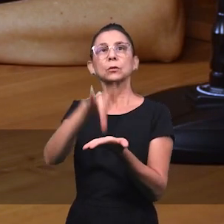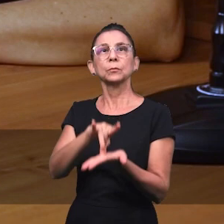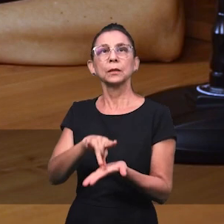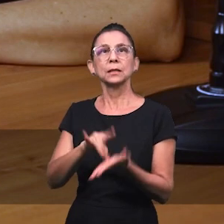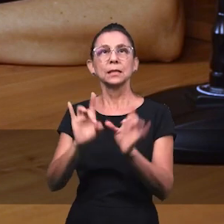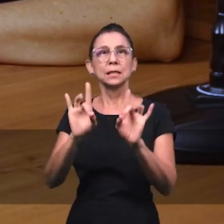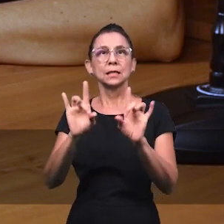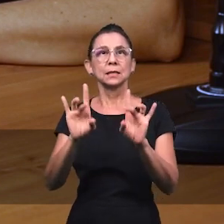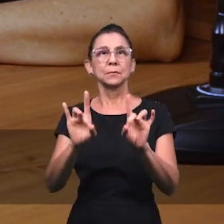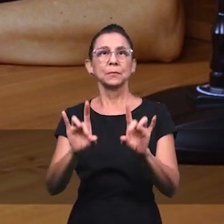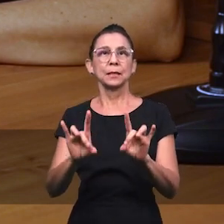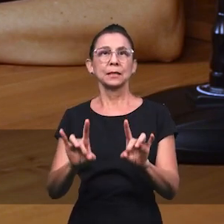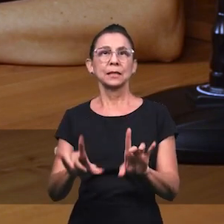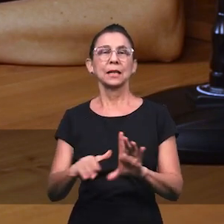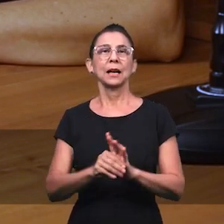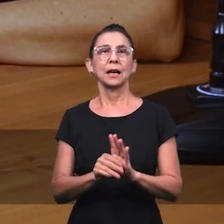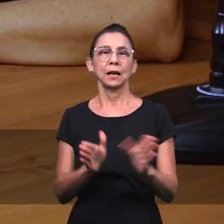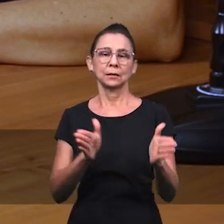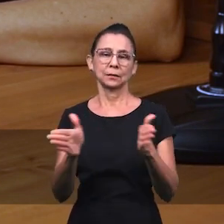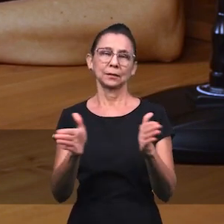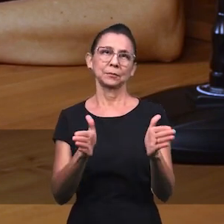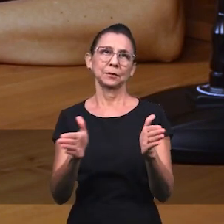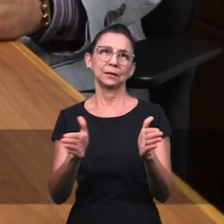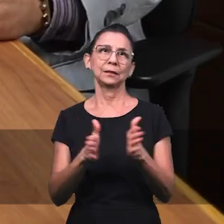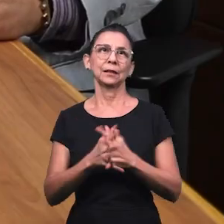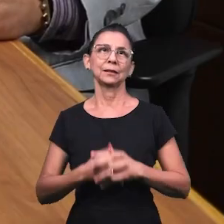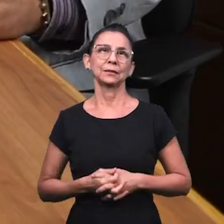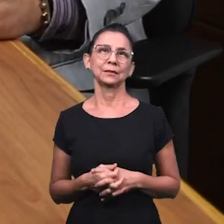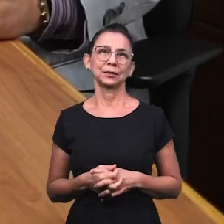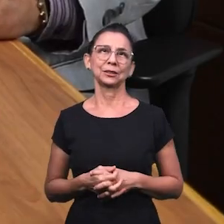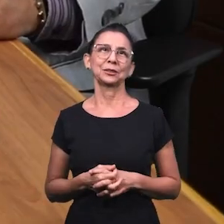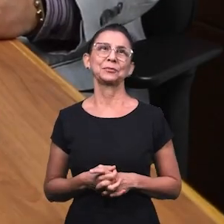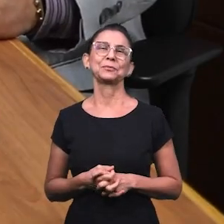estou especialista em acessibilidade.